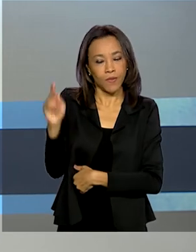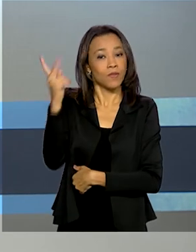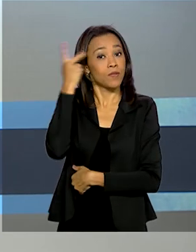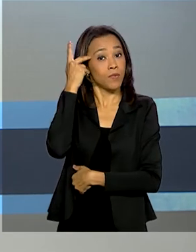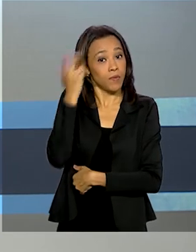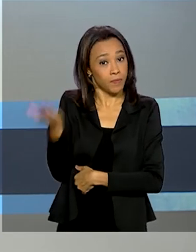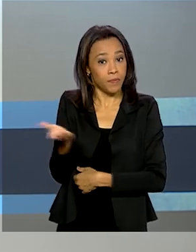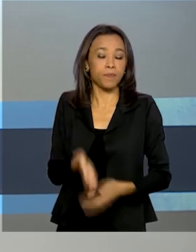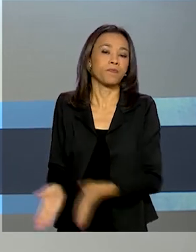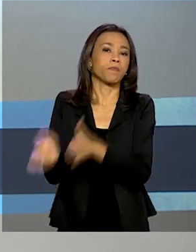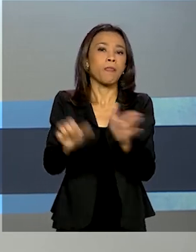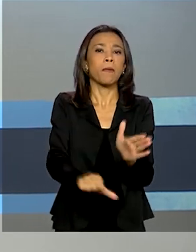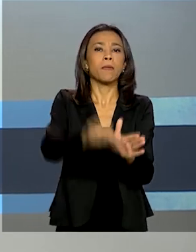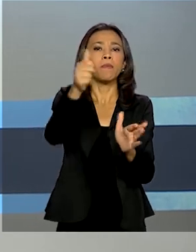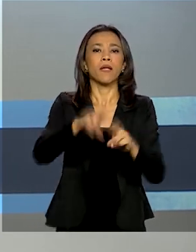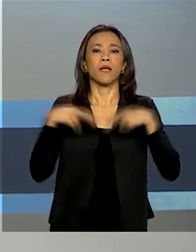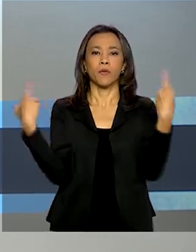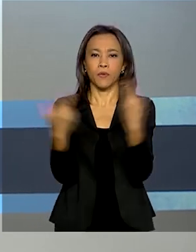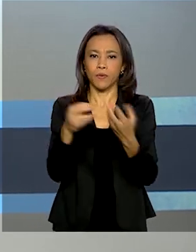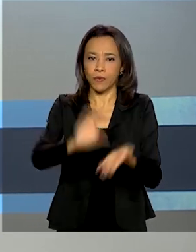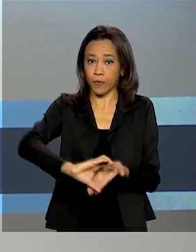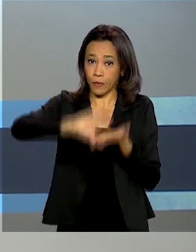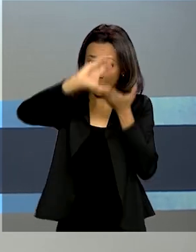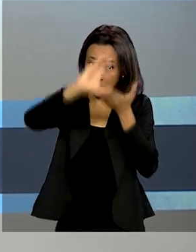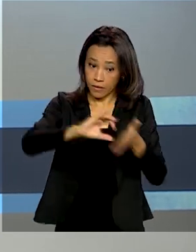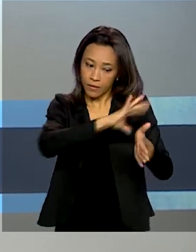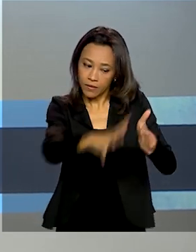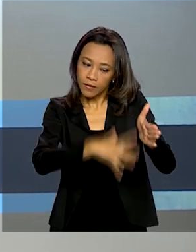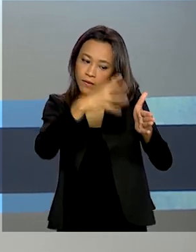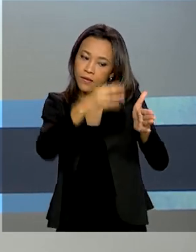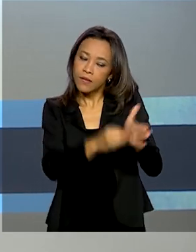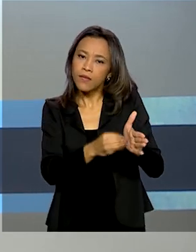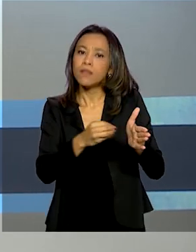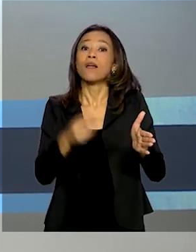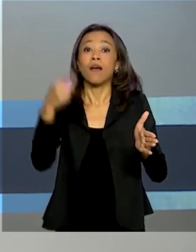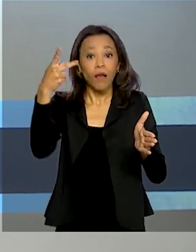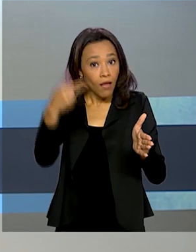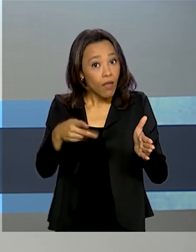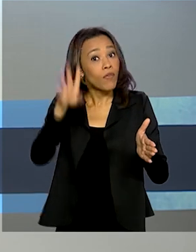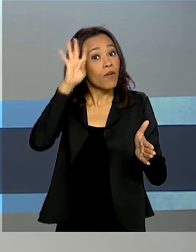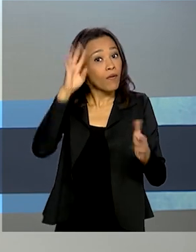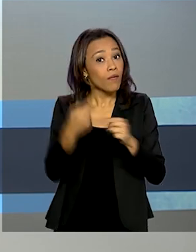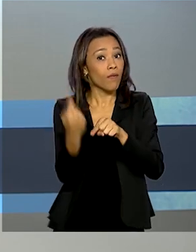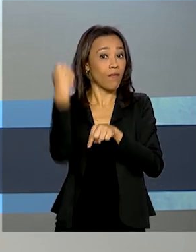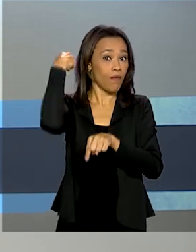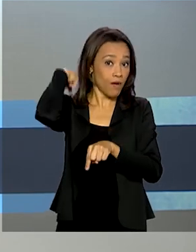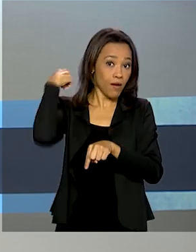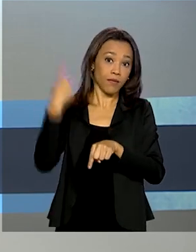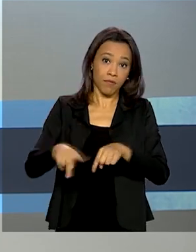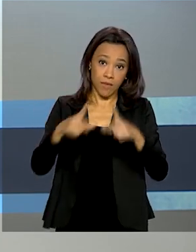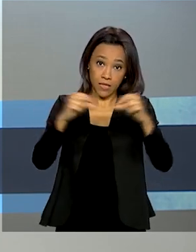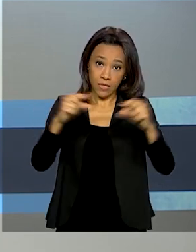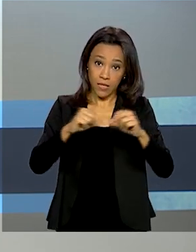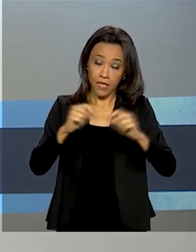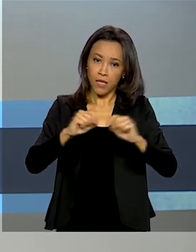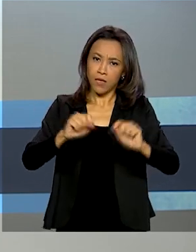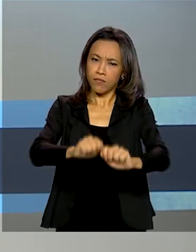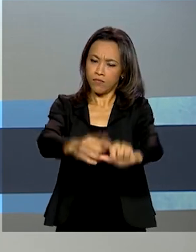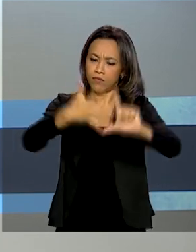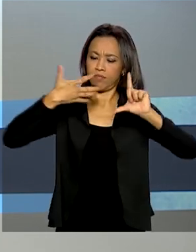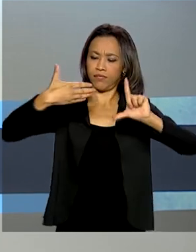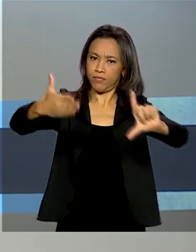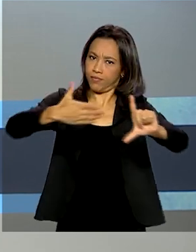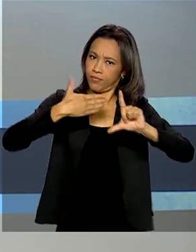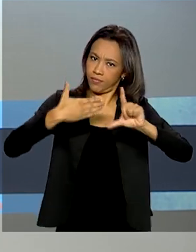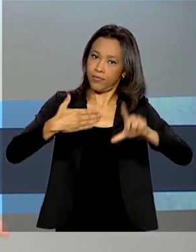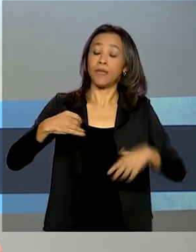A primeira reunião do Conselho Nacional da Amazônia Legal foi nesta quarta-feira em Brasília por videoconferência. O vice-presidente Hamilton